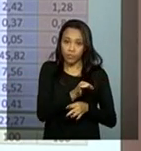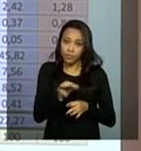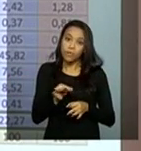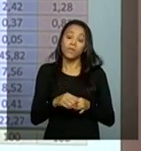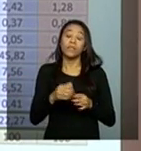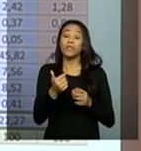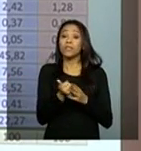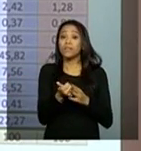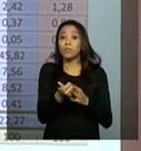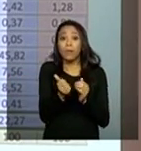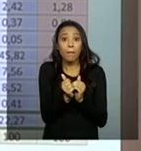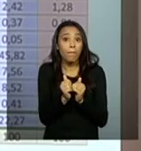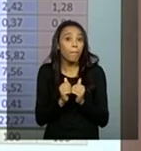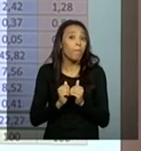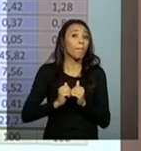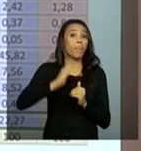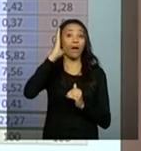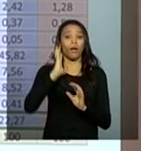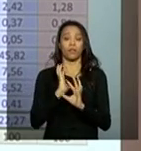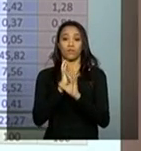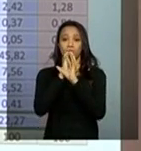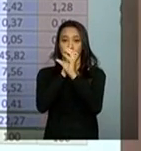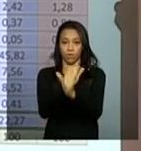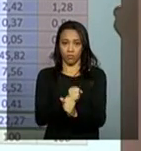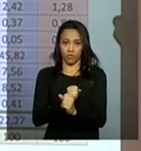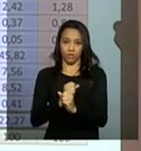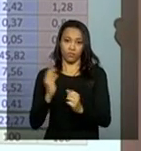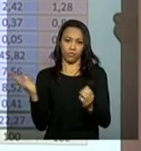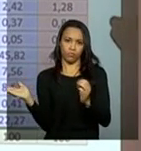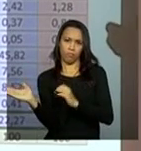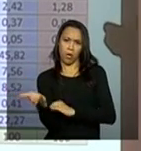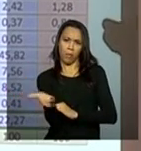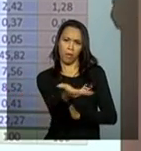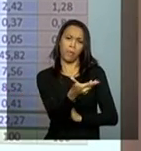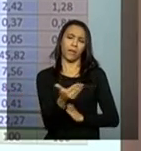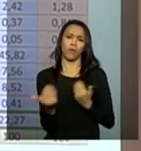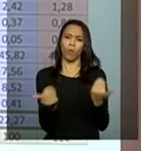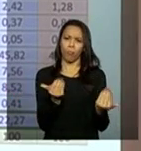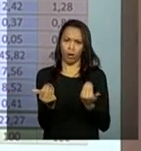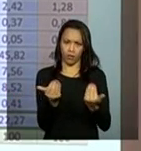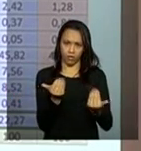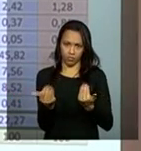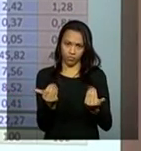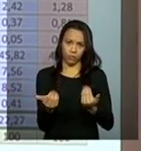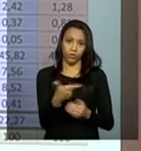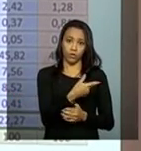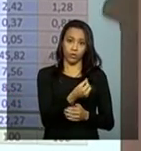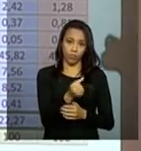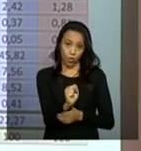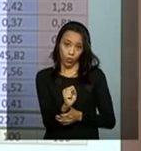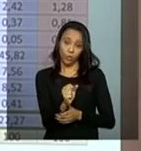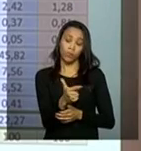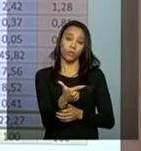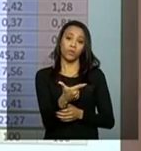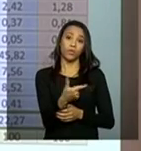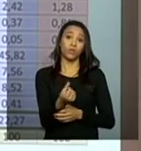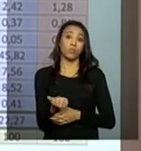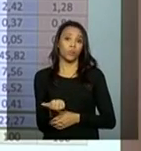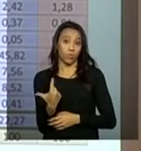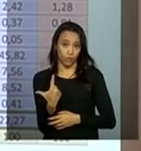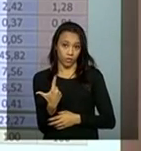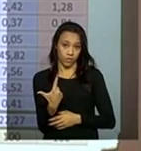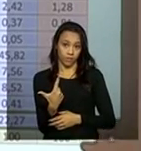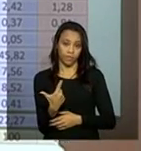2,5 vezes maior que o total desmatado no mesmo período, entre 2008 e